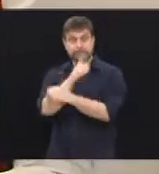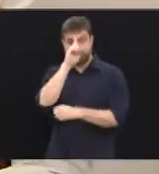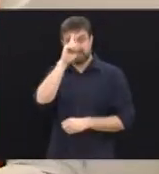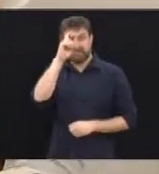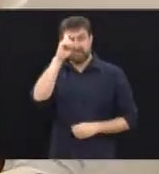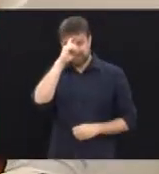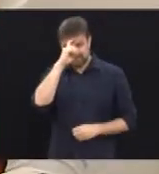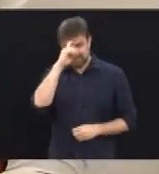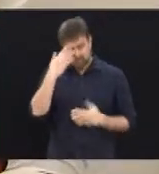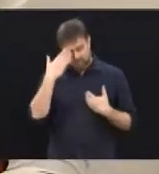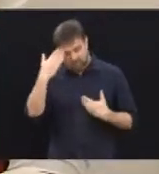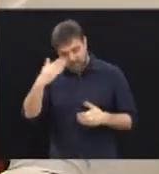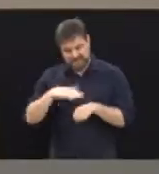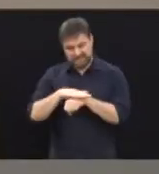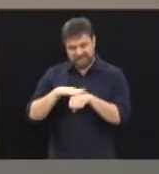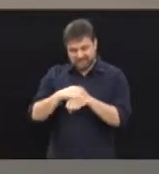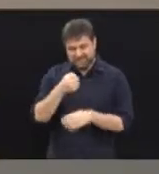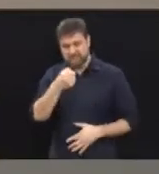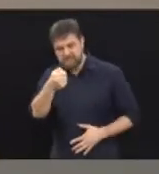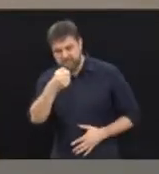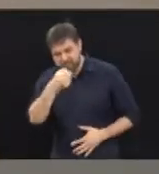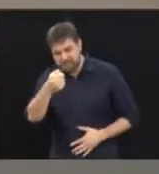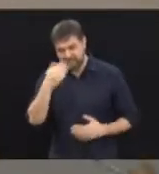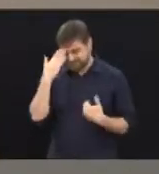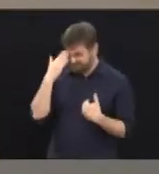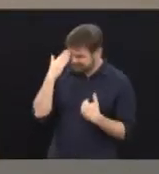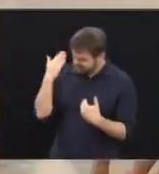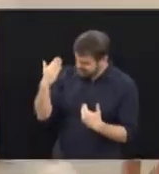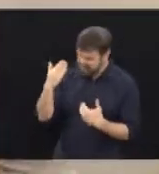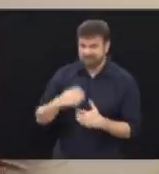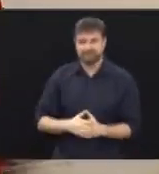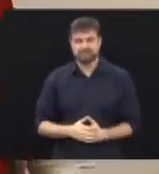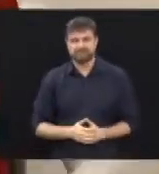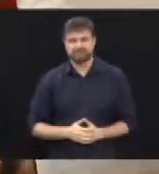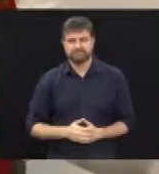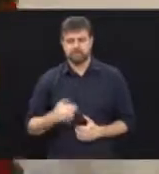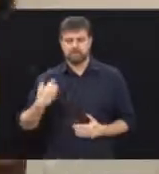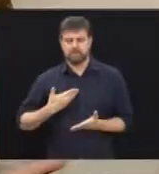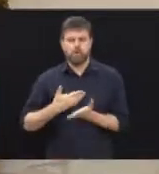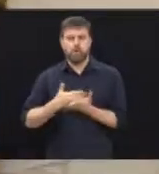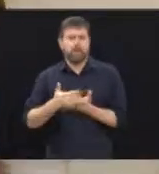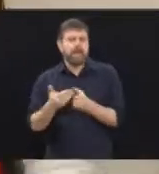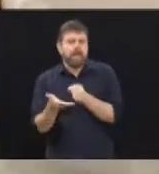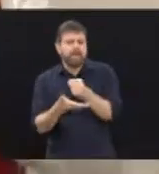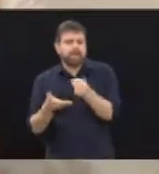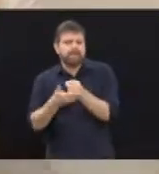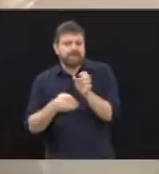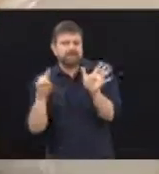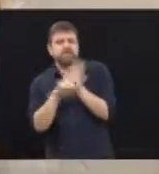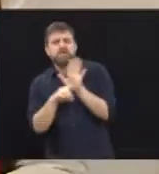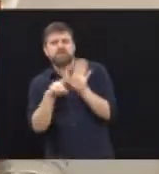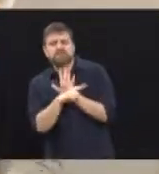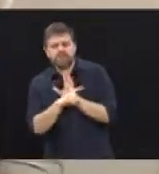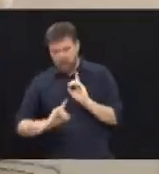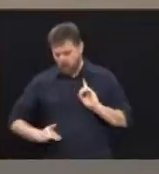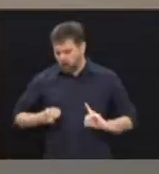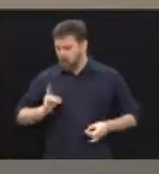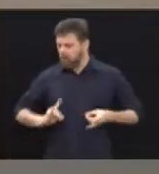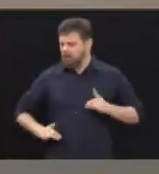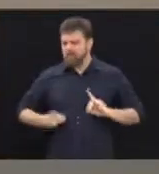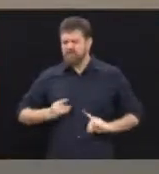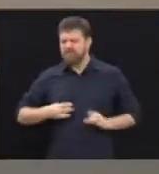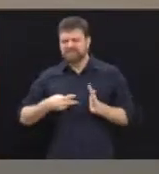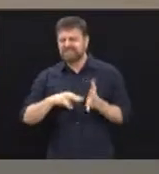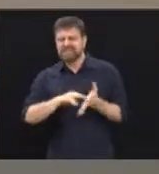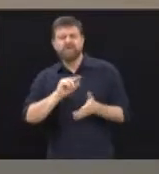Olá, doutora, obrigada por aceitar falar com a gente. Obrigada pelo convite. Obrigada. Bom, a gente vai começar do básico. Tá bom. O que são os hormônios? Então,